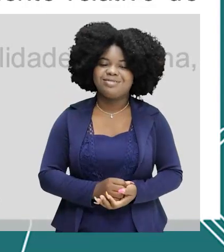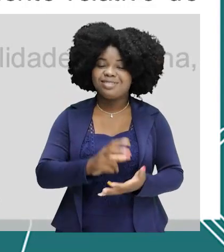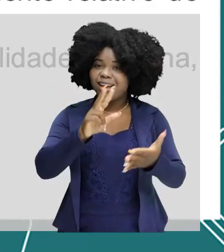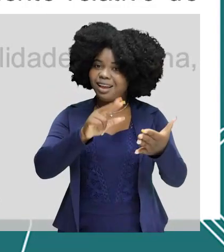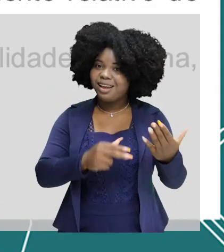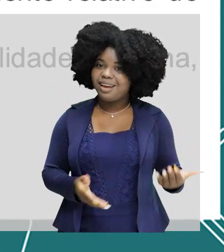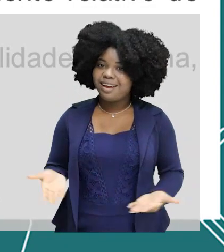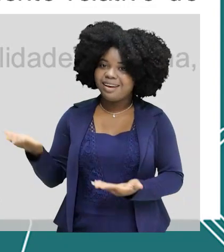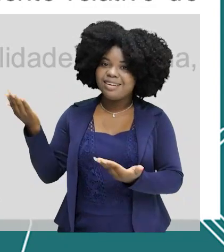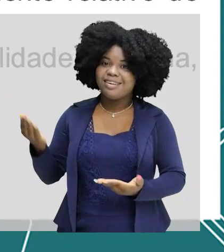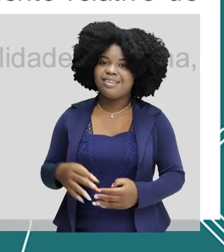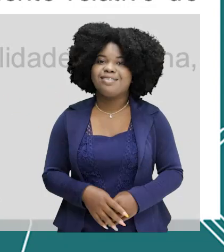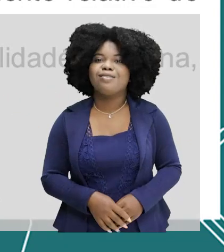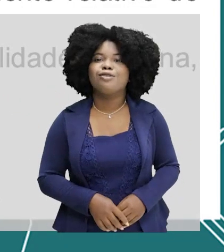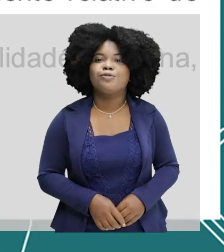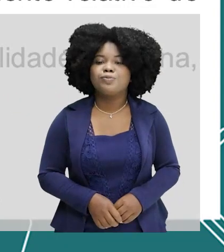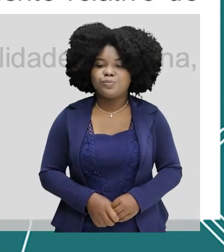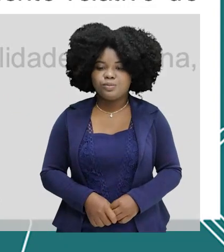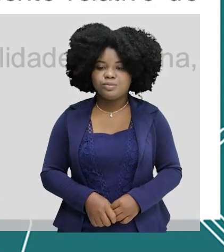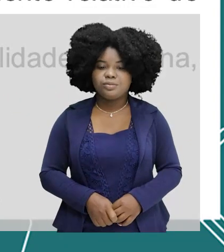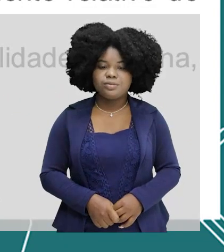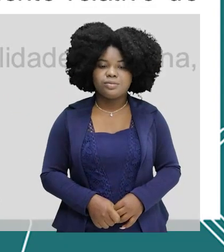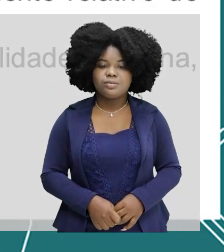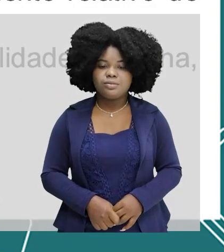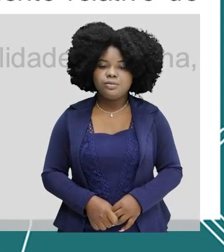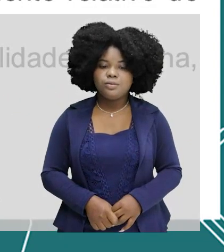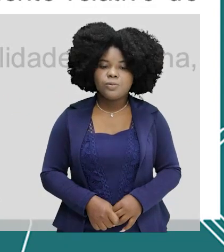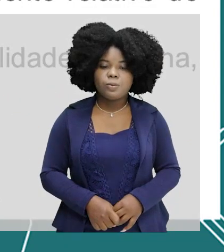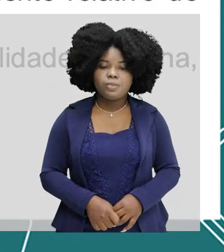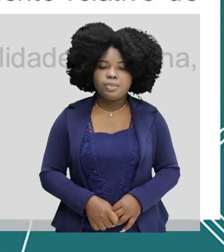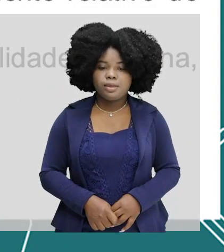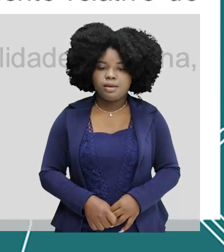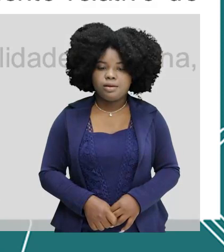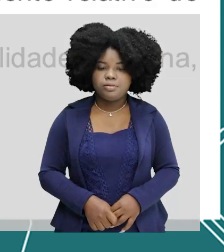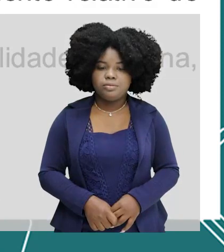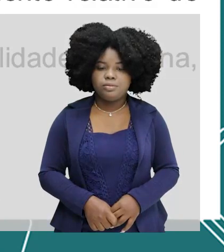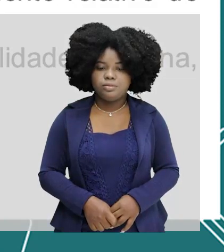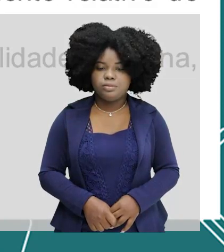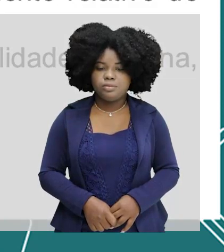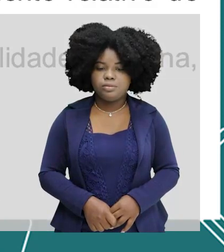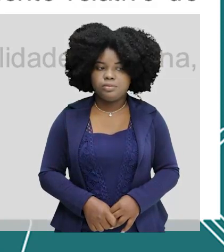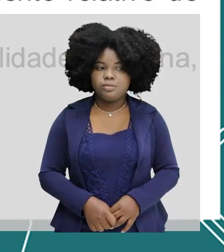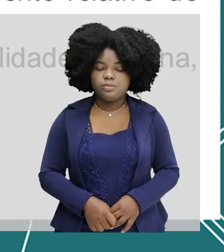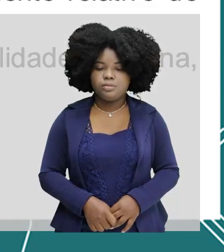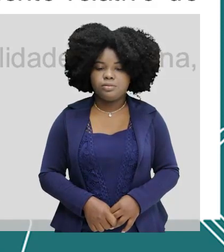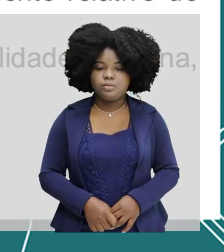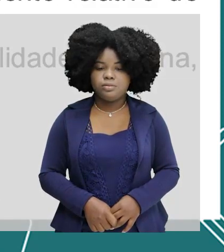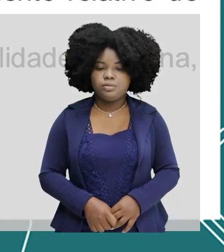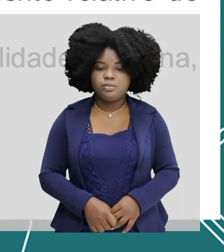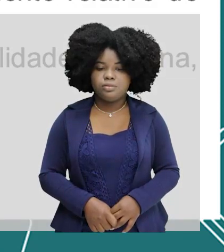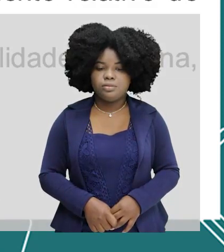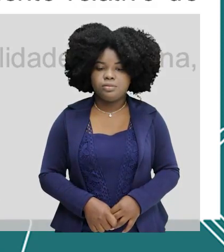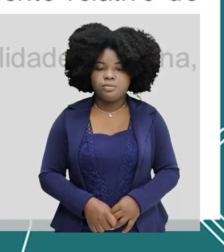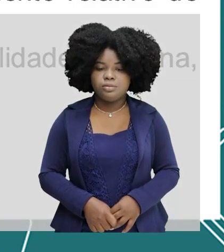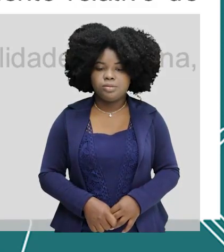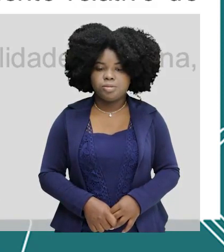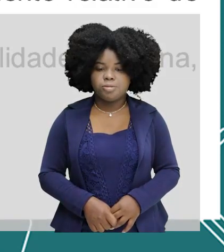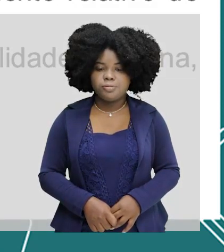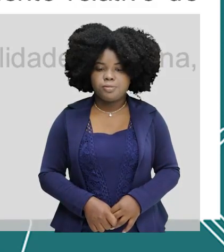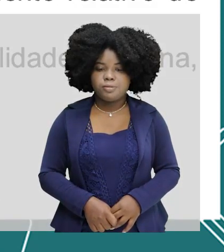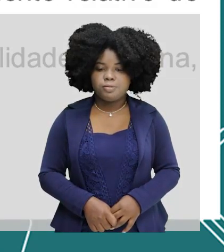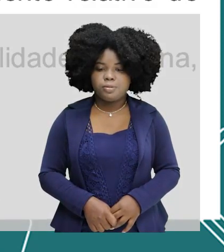ela te diz. O crescimento vegetativo é uma das principais variáveis adotadas pela